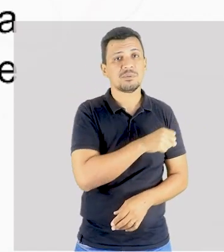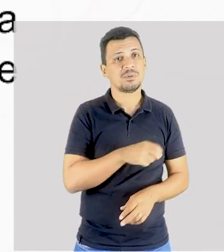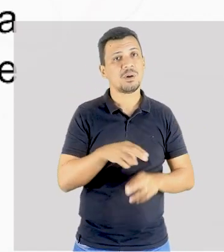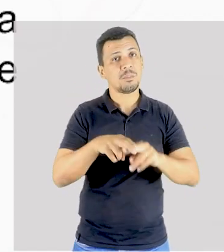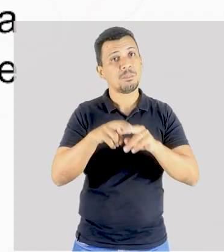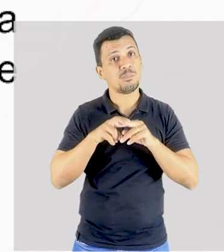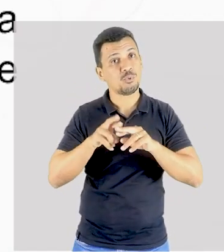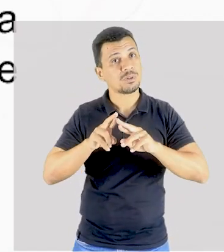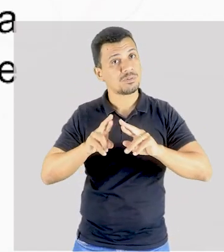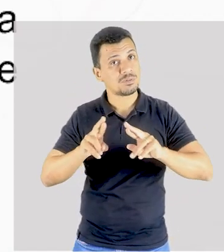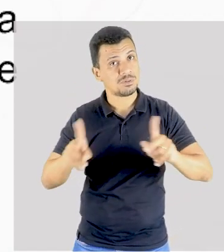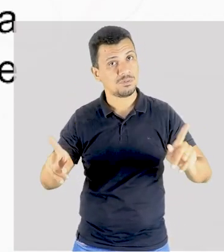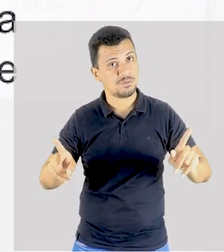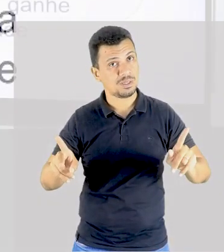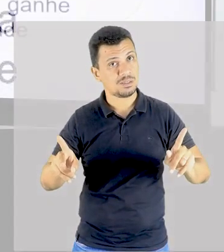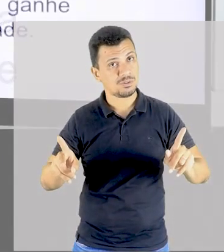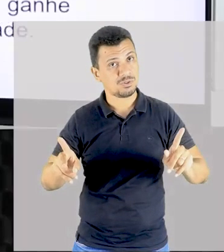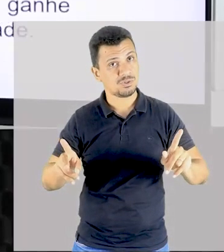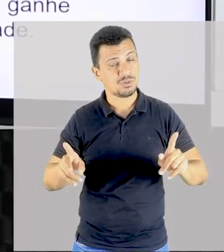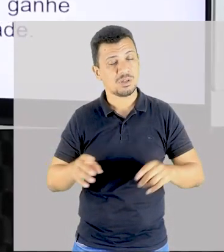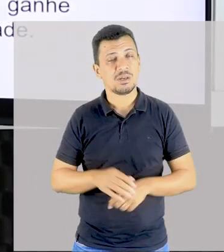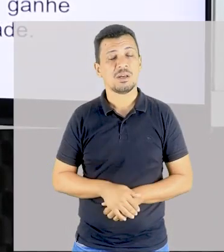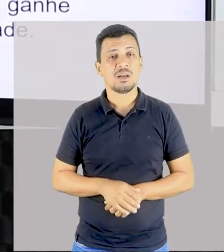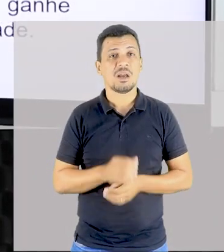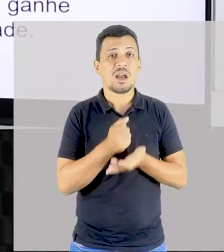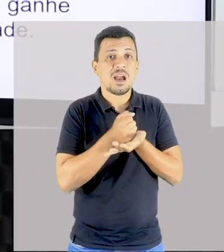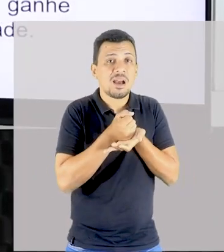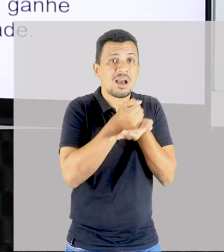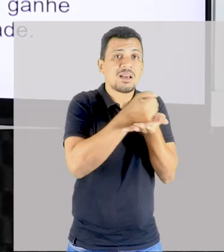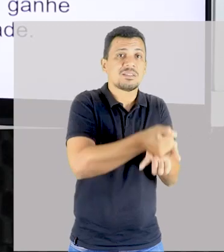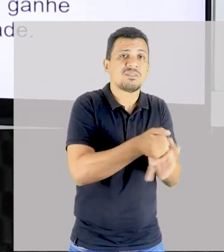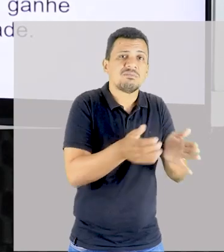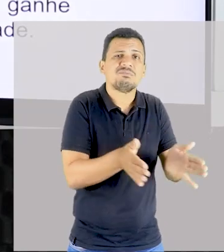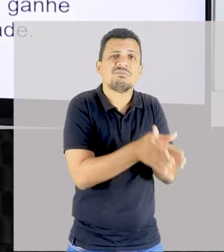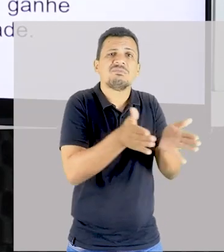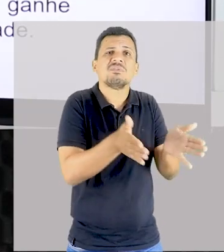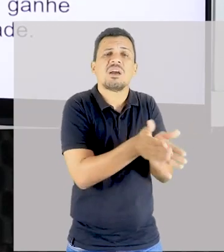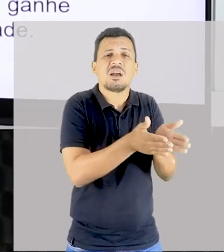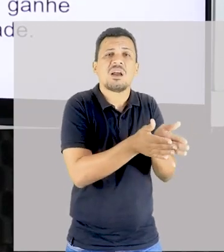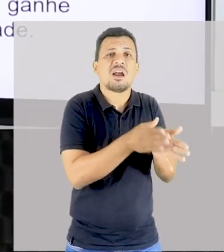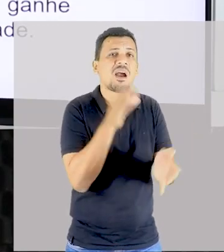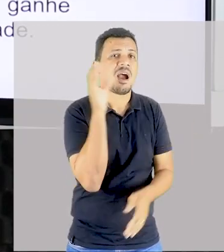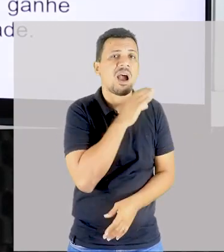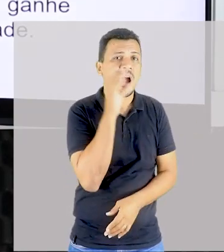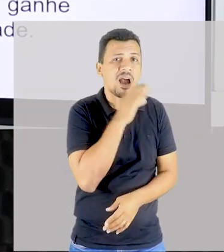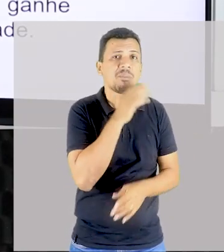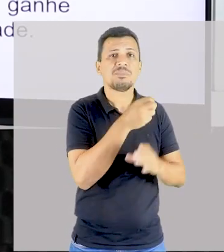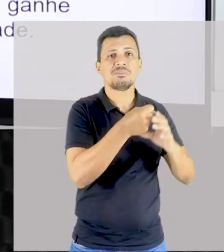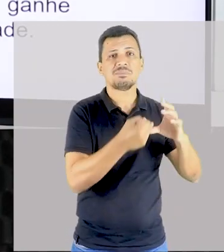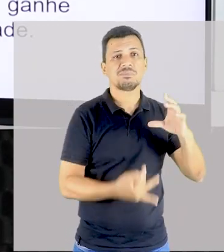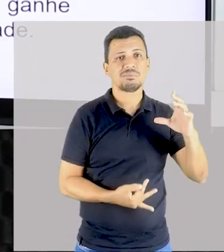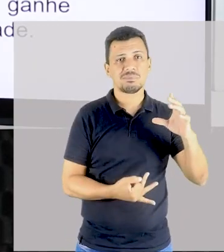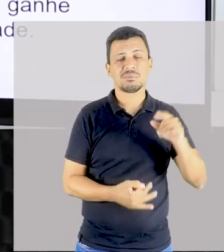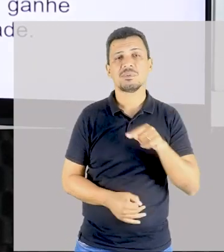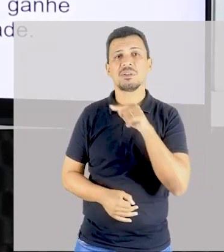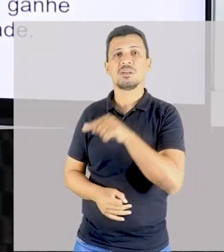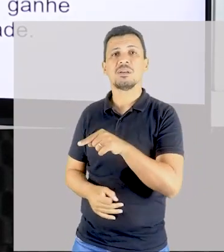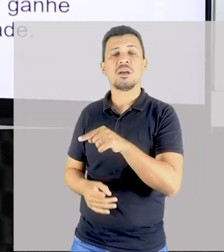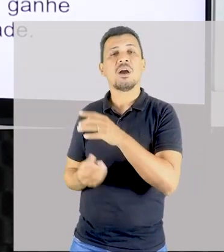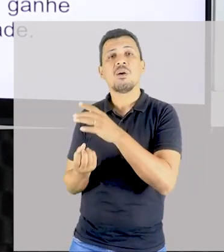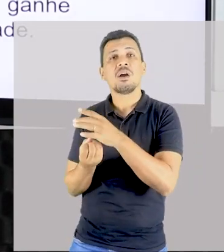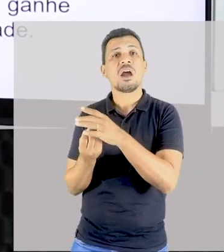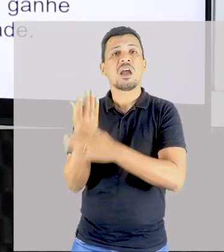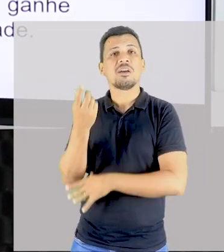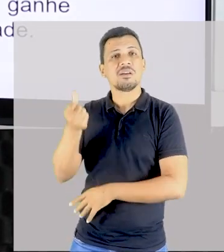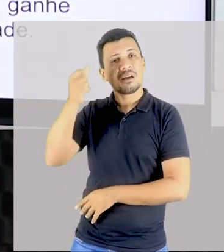coisa não vai confundir assistencialismo caráter imediatista Assistência Social natureza